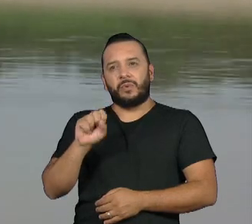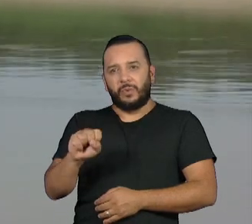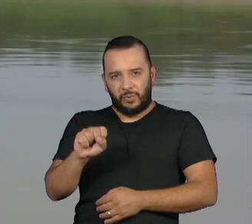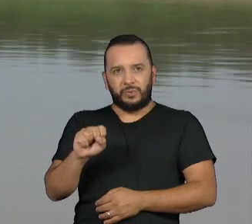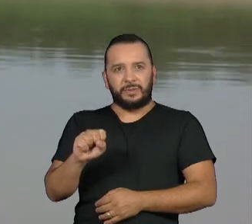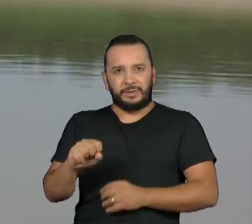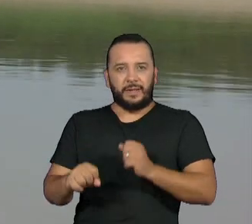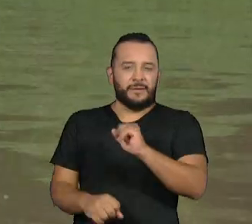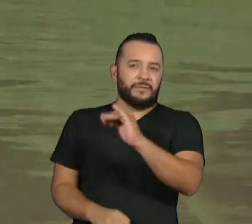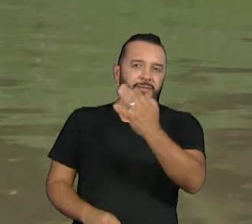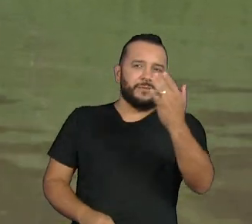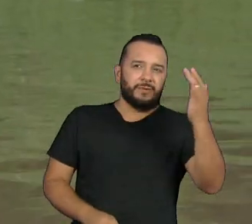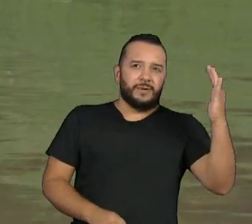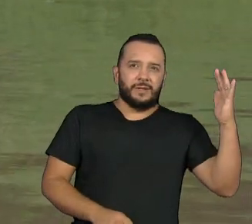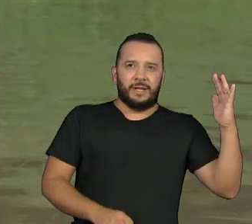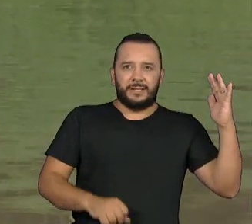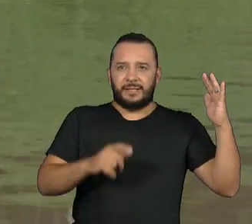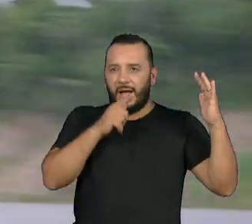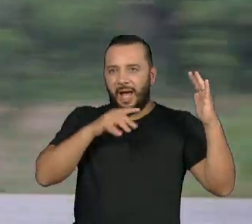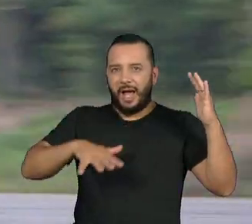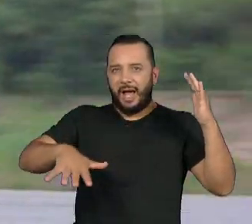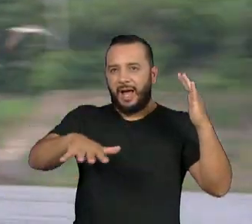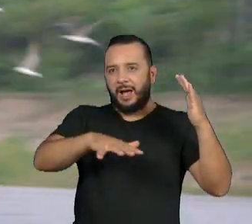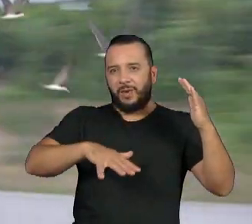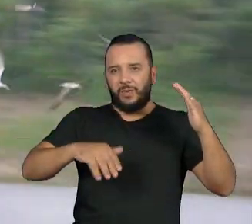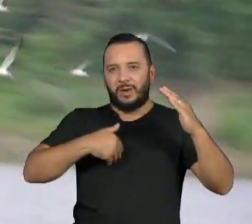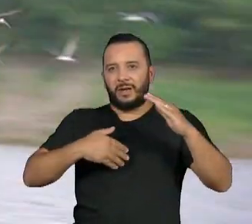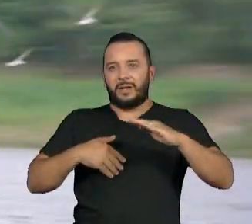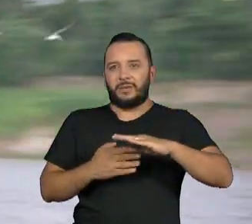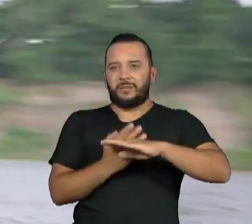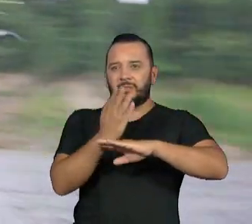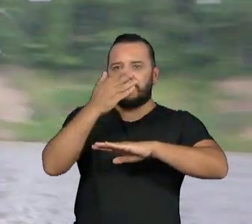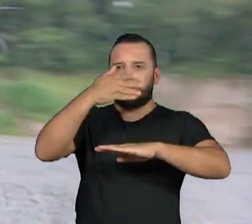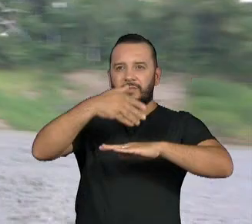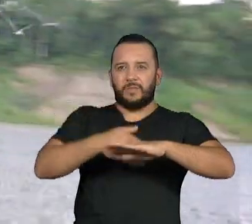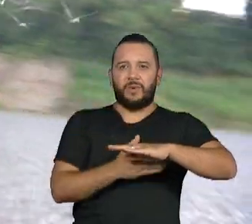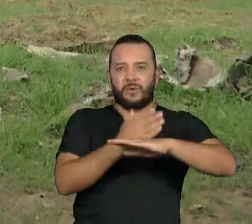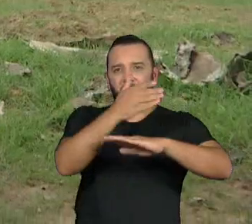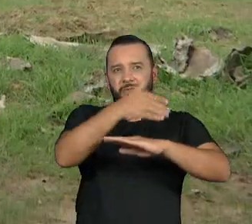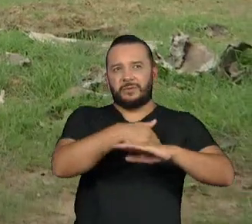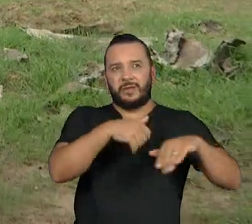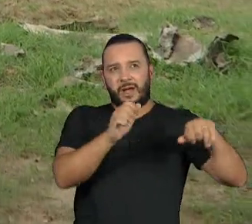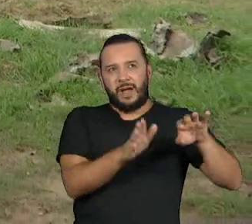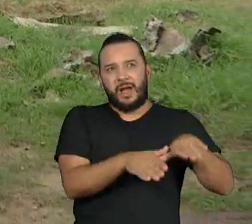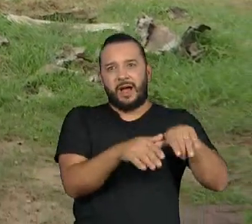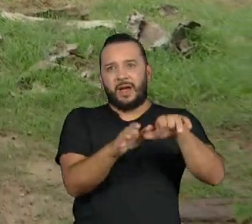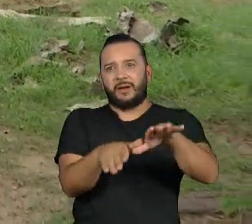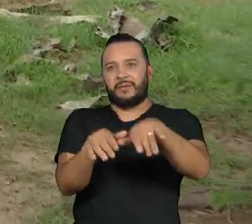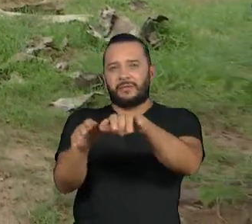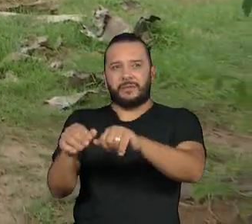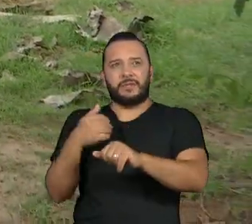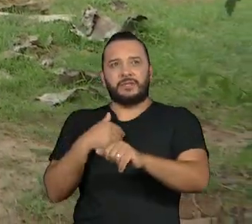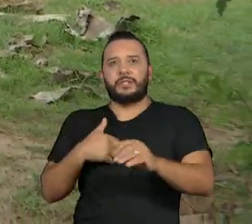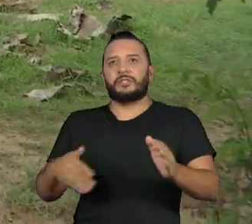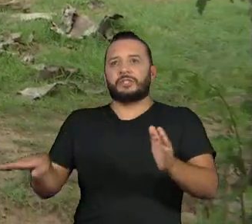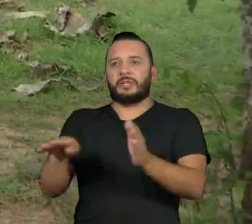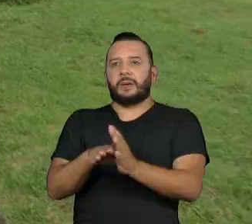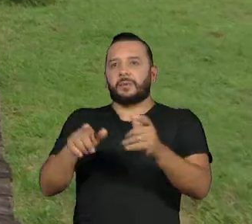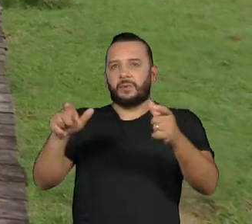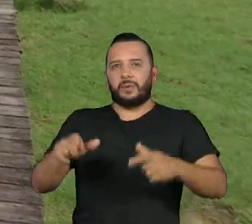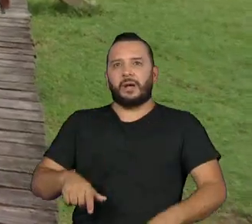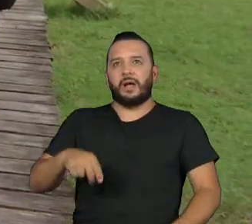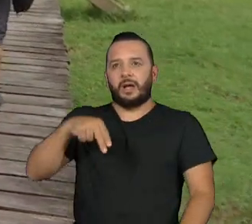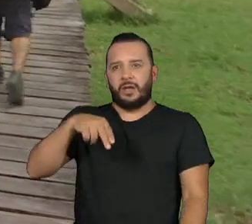Florestas e praias, botos e aves acompanham a jornada até a comunidade Nova Vista, na